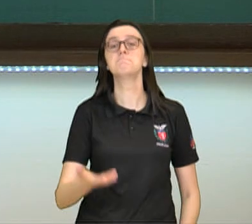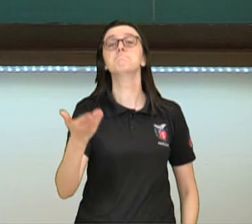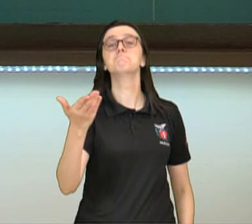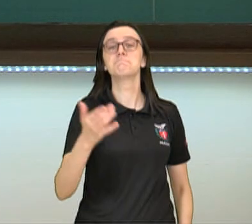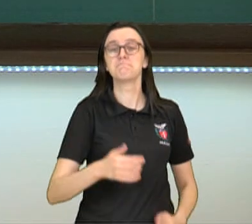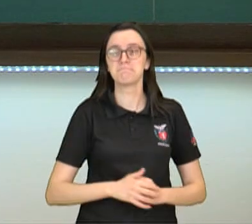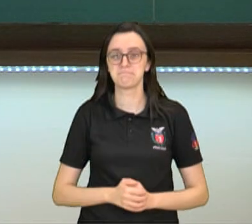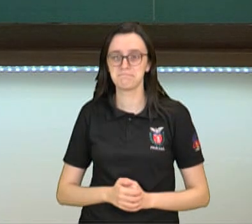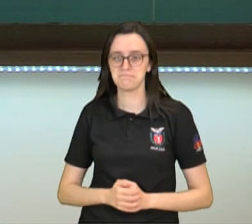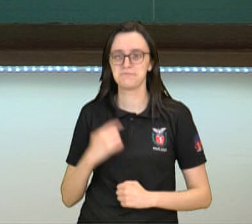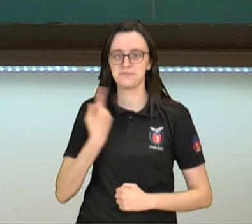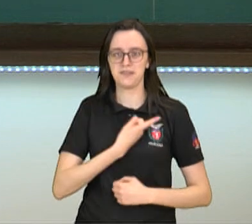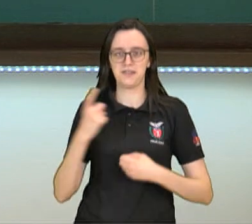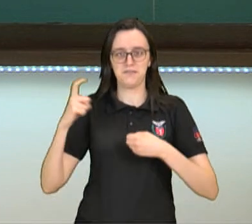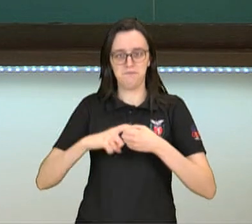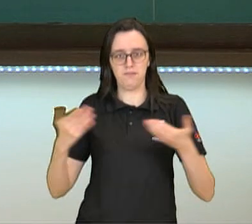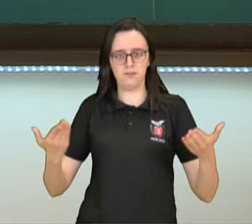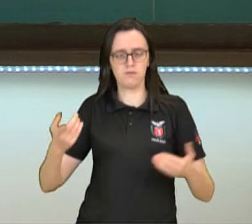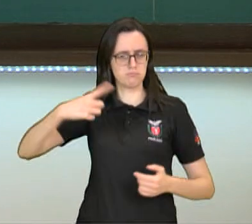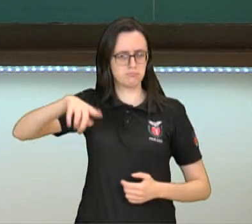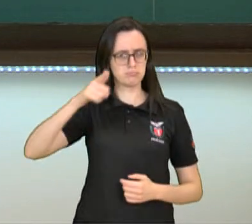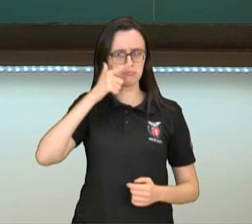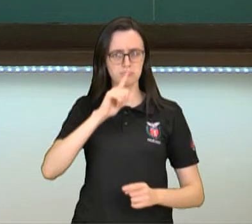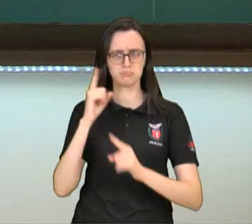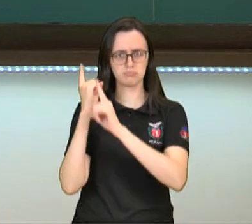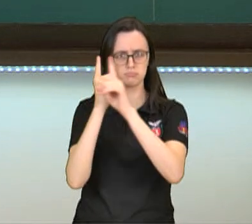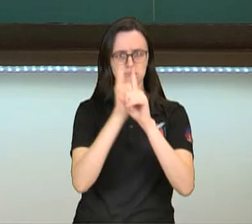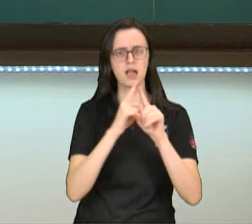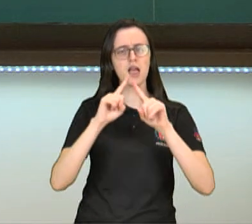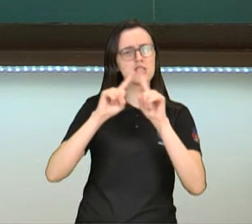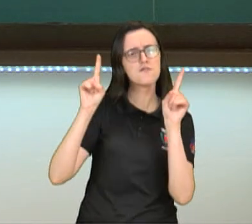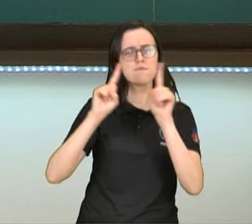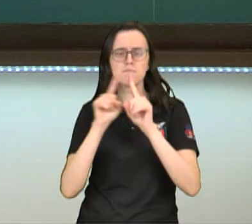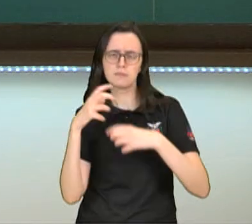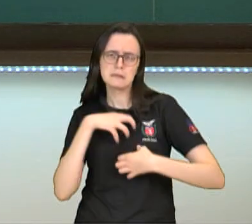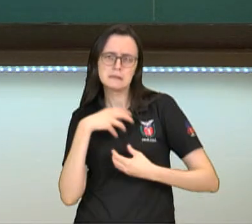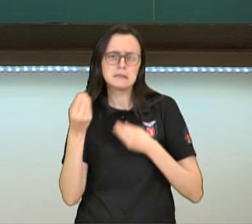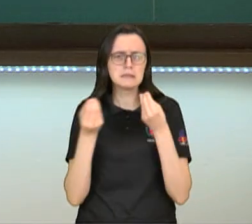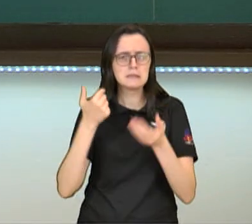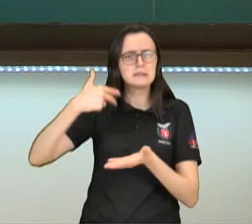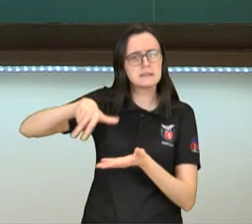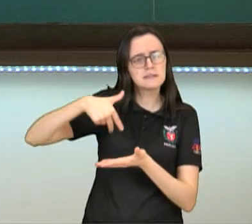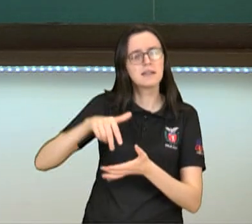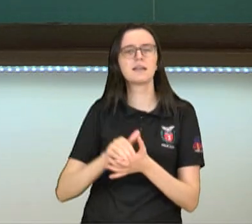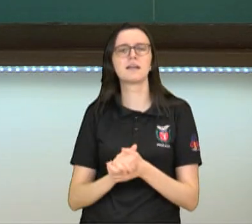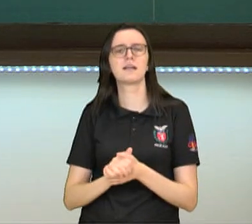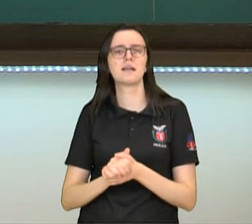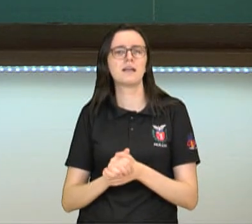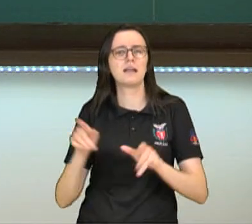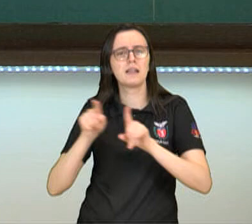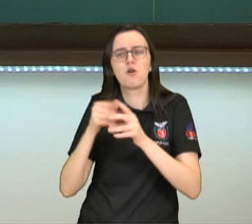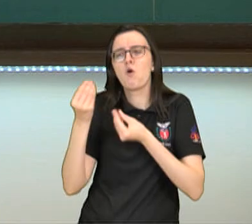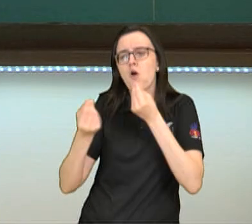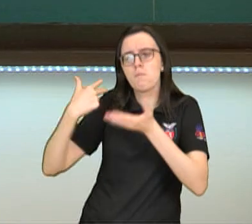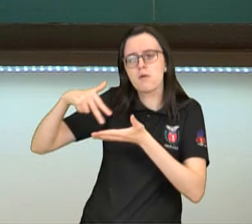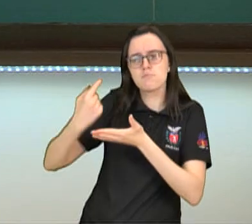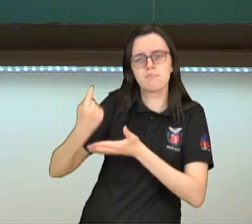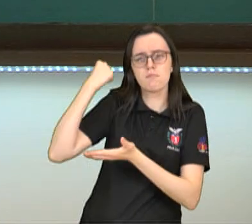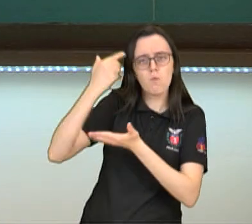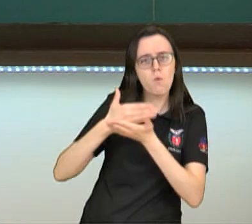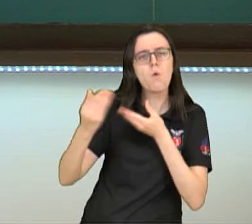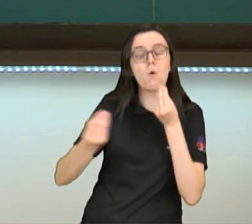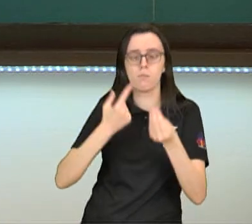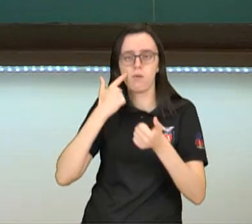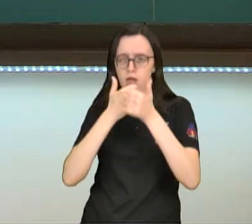Então, pessoal, voltamos. Conseguiram identificar essas diferenças na forma de dançar, como que o merengue era dançado em sua origem?